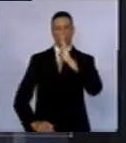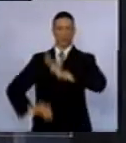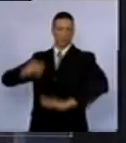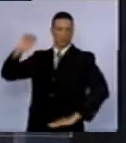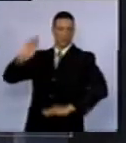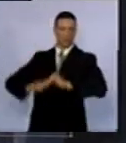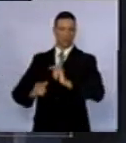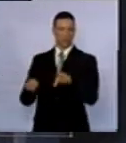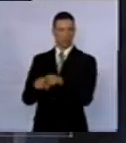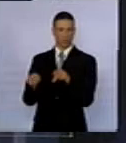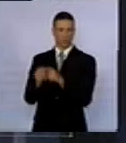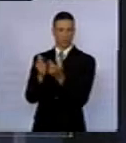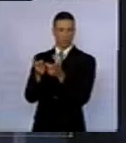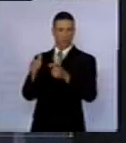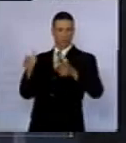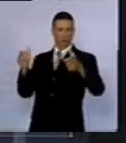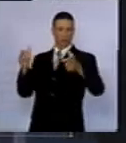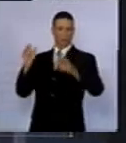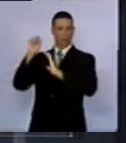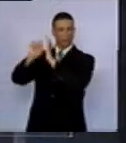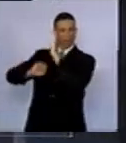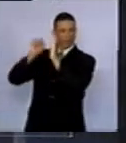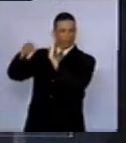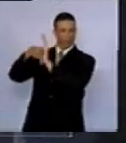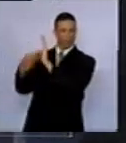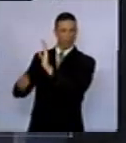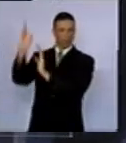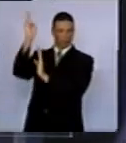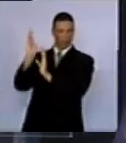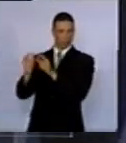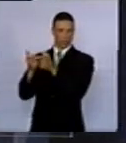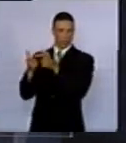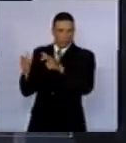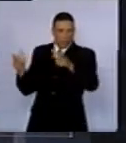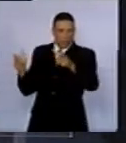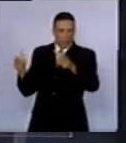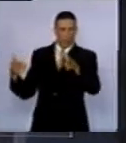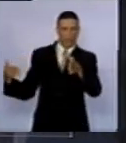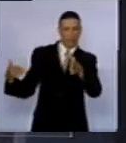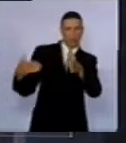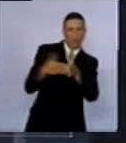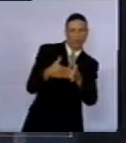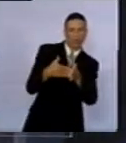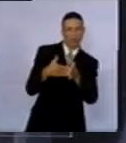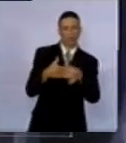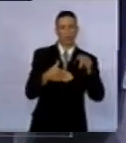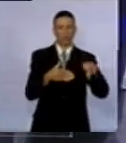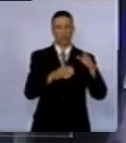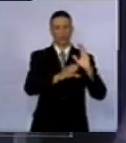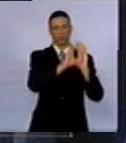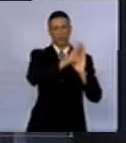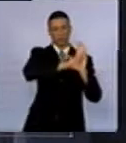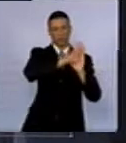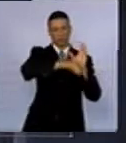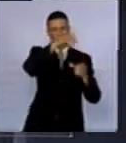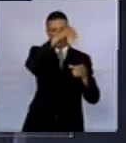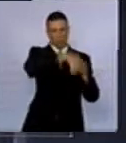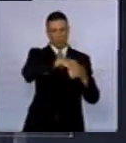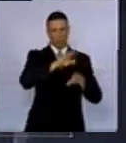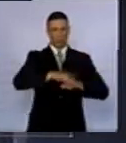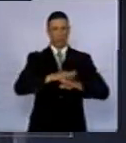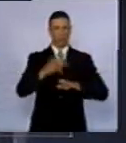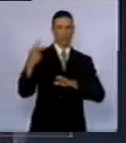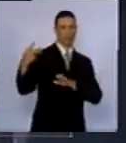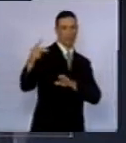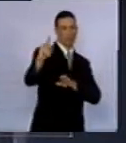e quantitativa para a produção audiovisual nacional, que sequer interfere no tipo de programação livremente decidido por cada